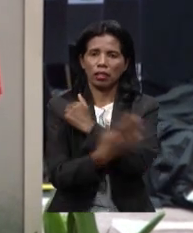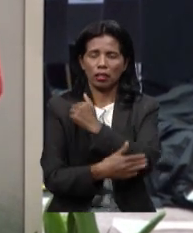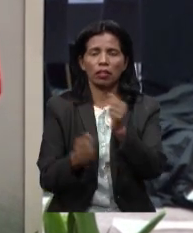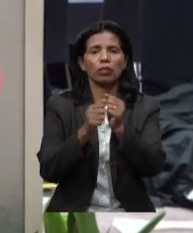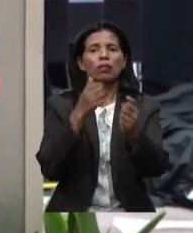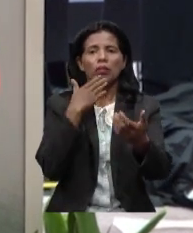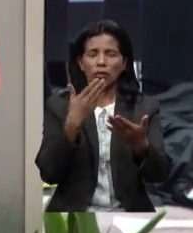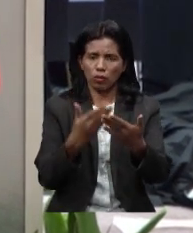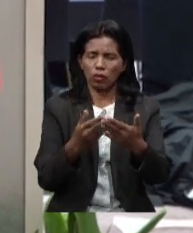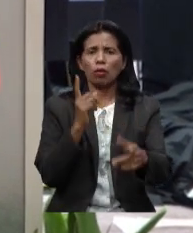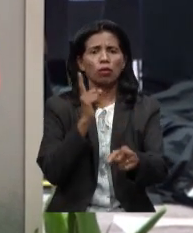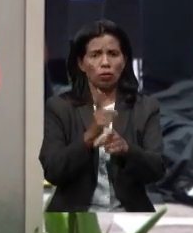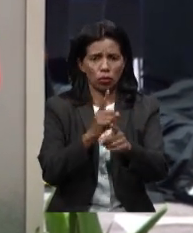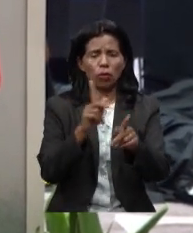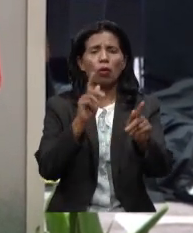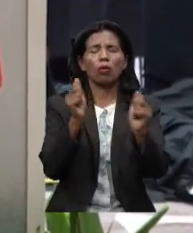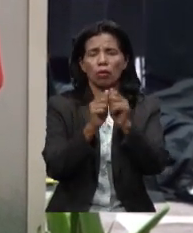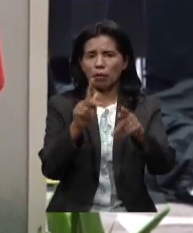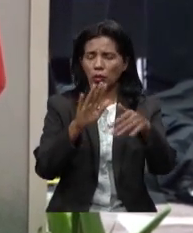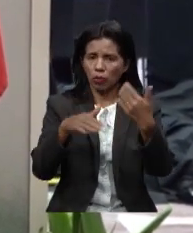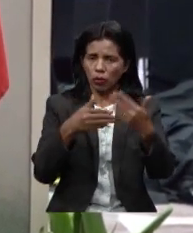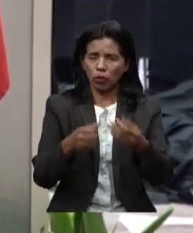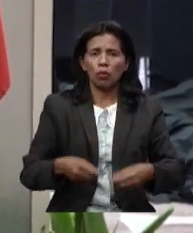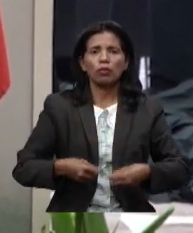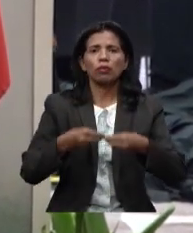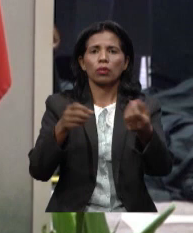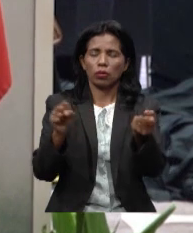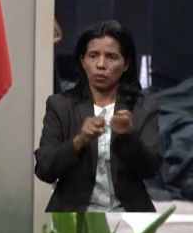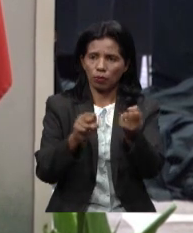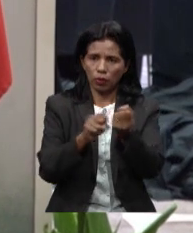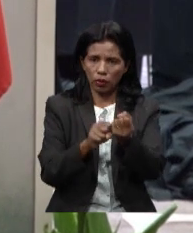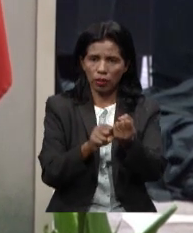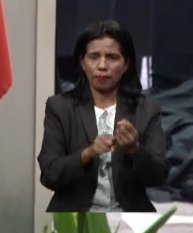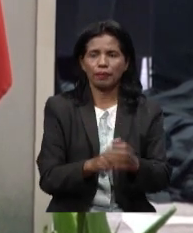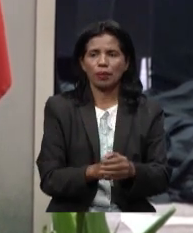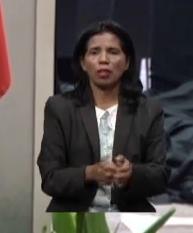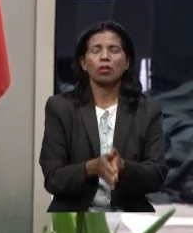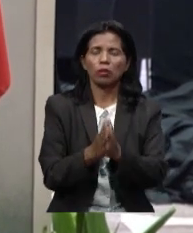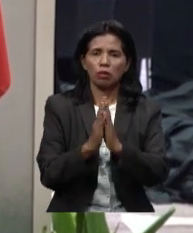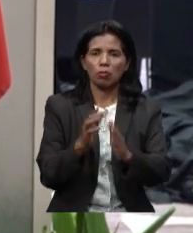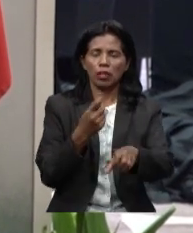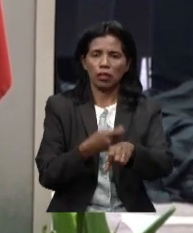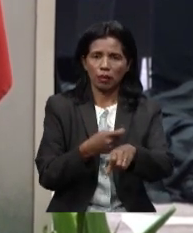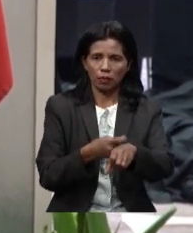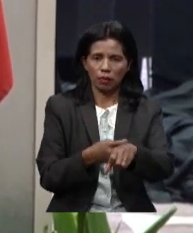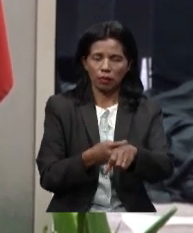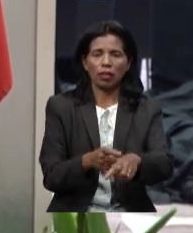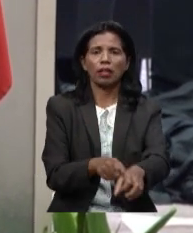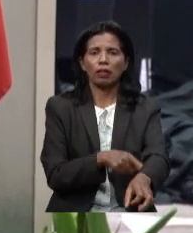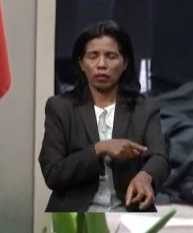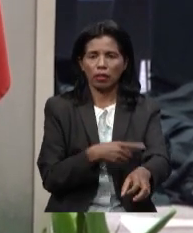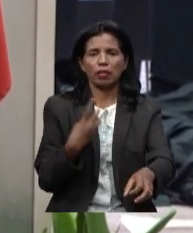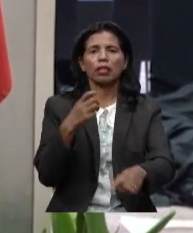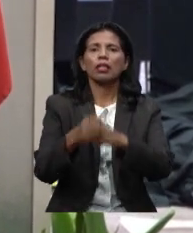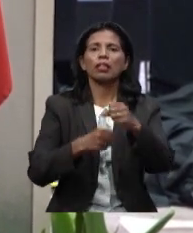ke claro ho ema ho tutu ne be mak fo suporta non è husu ba tempo la cleur e